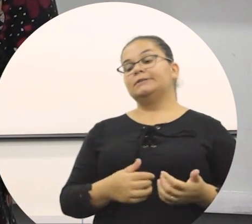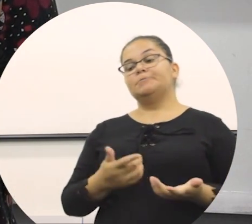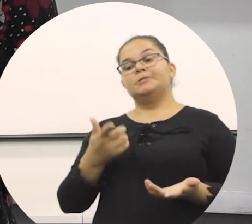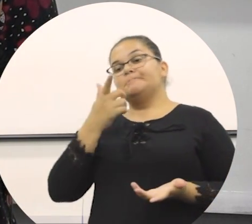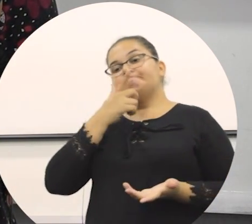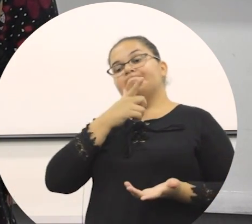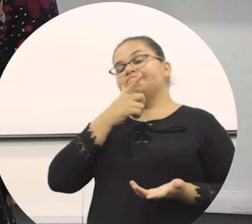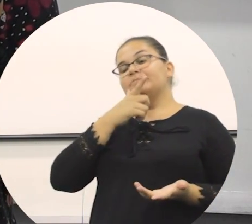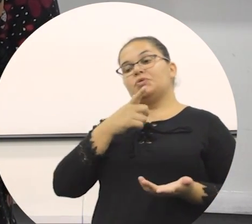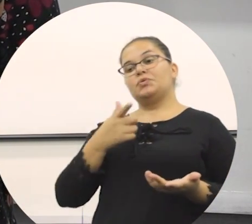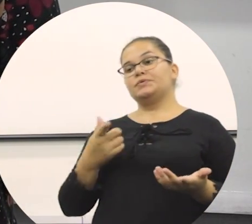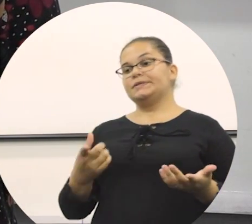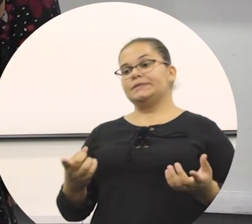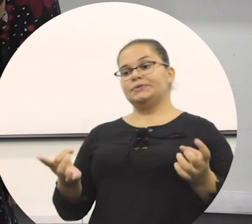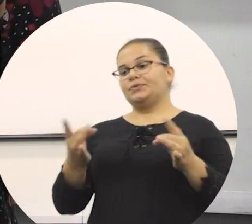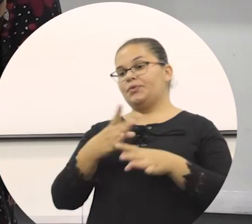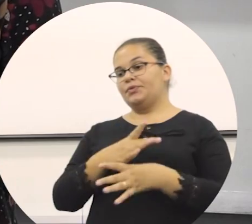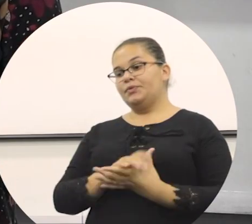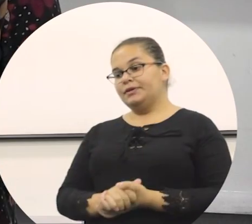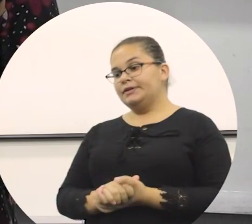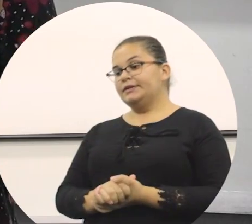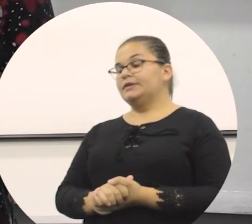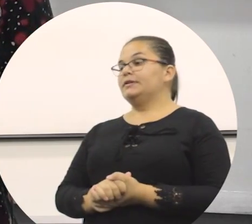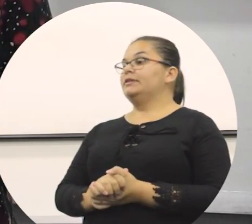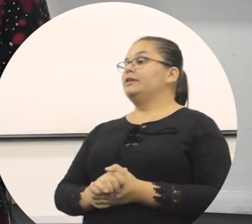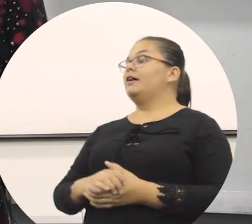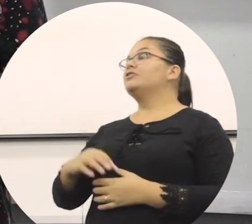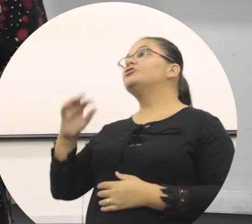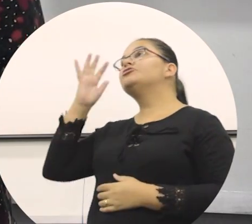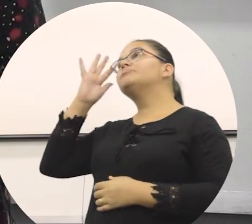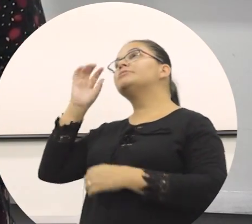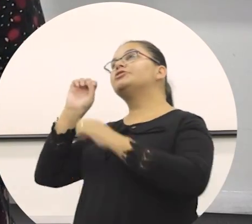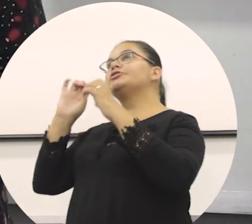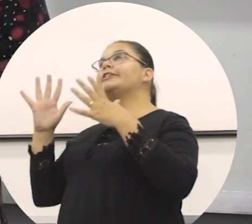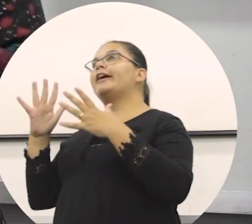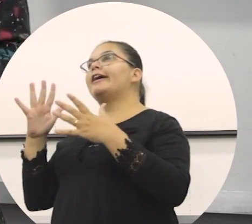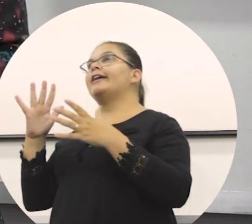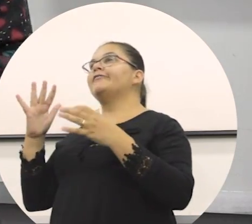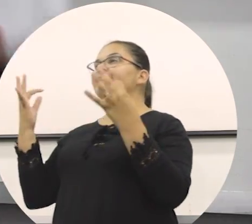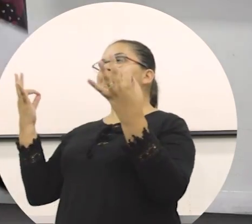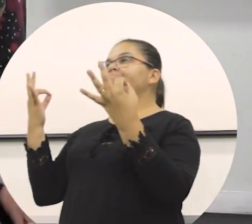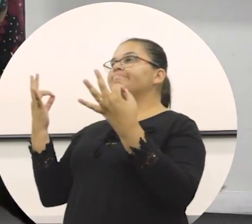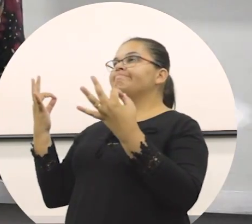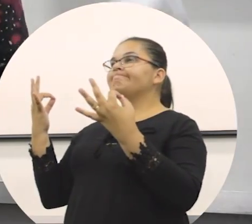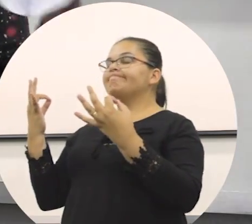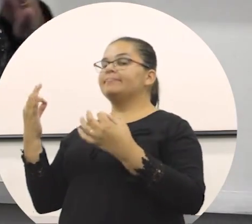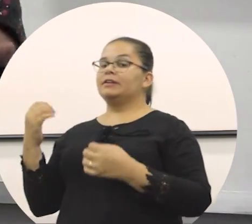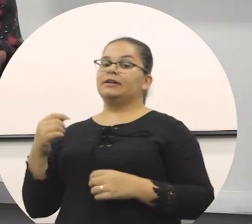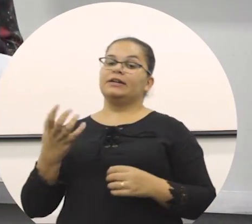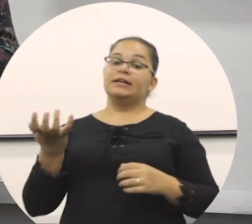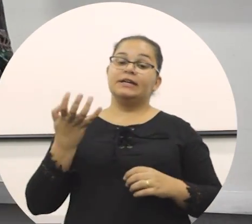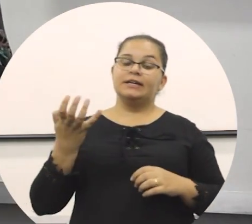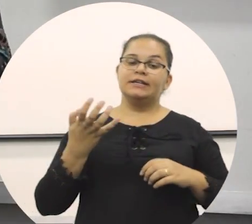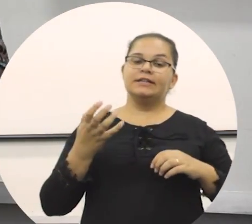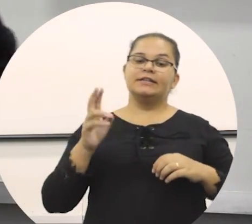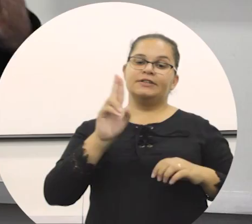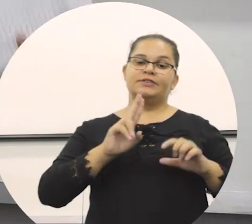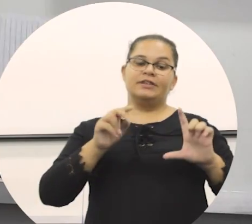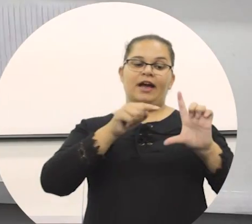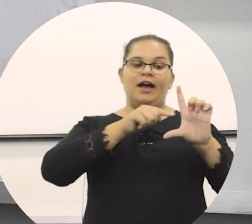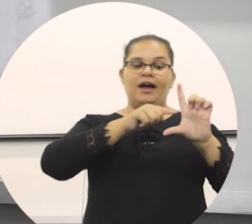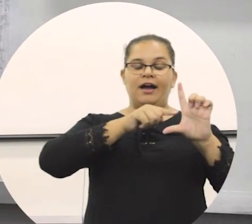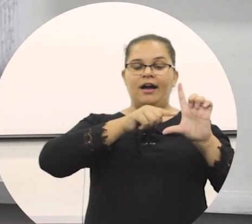né? Porque a gente tinha um ideal, né, era separar, em vez de trabalhar com sério, a gente queria trabalhar com